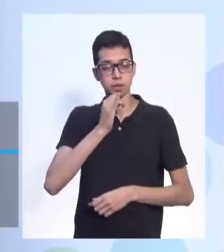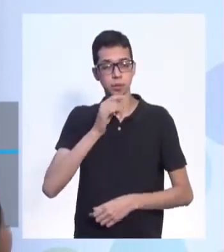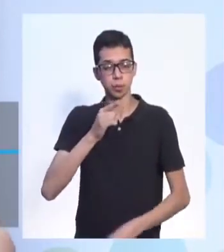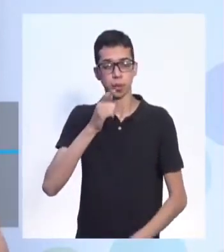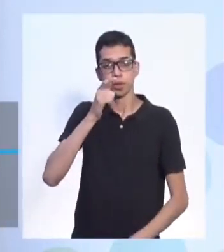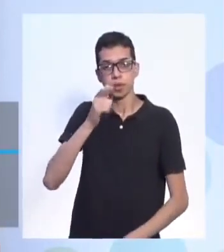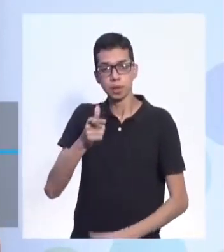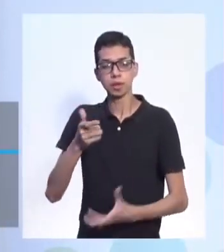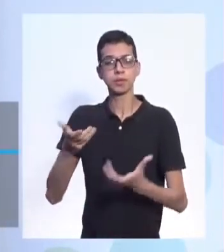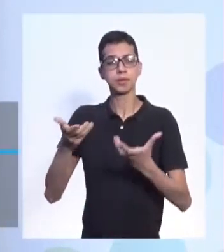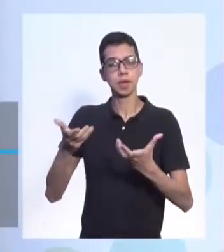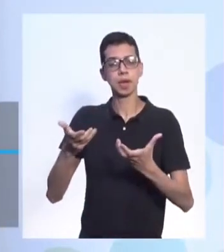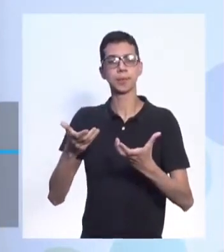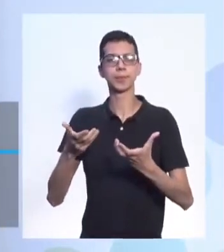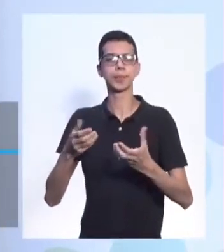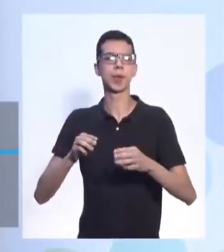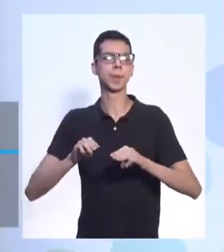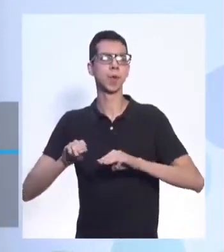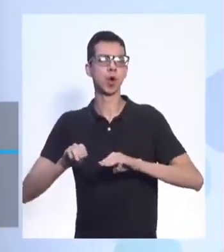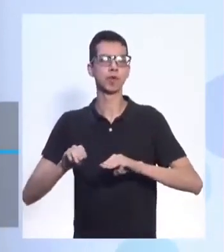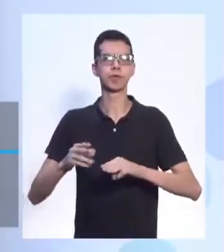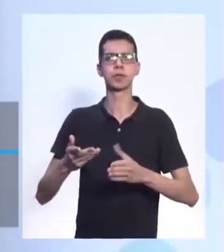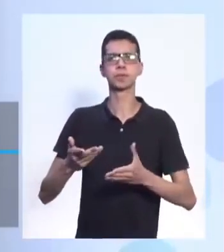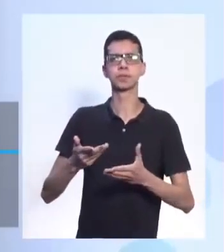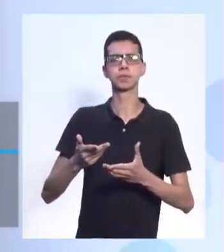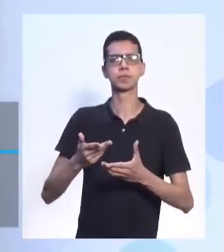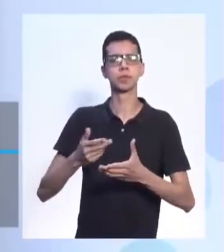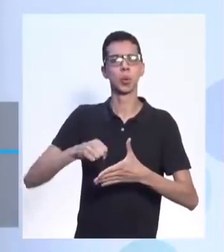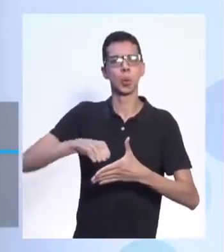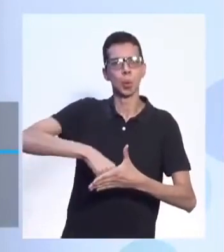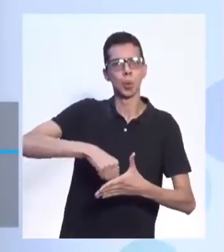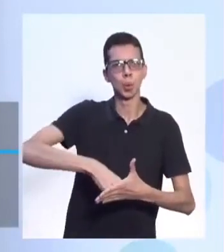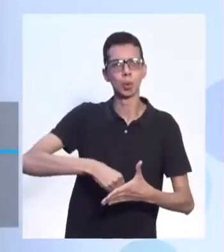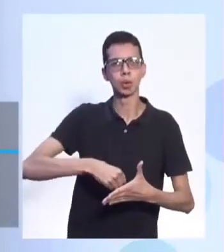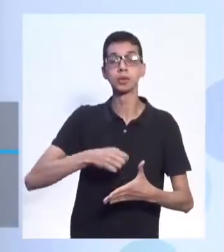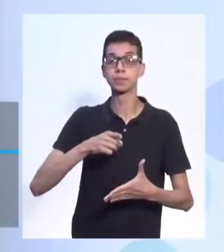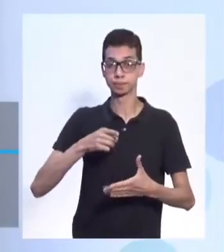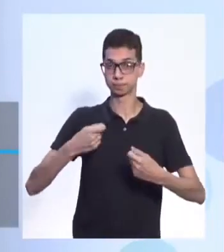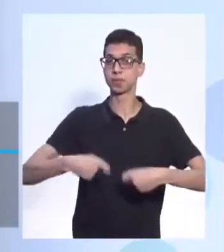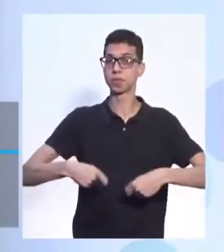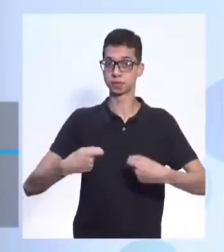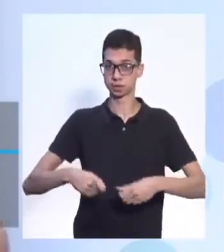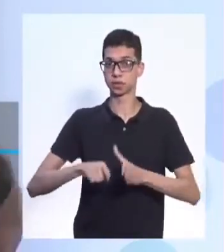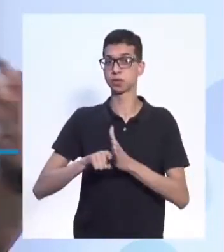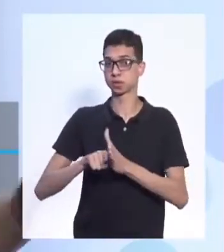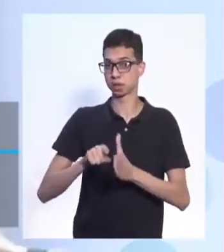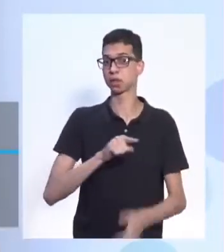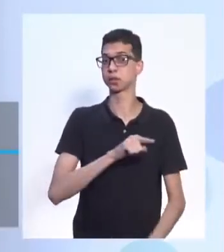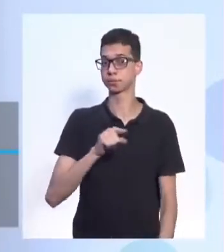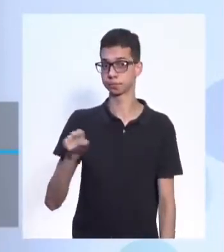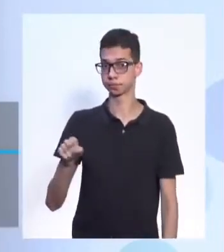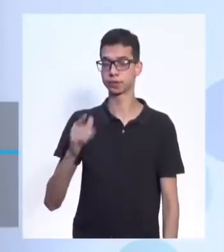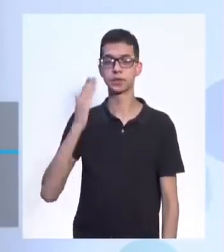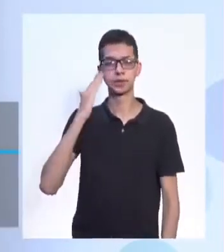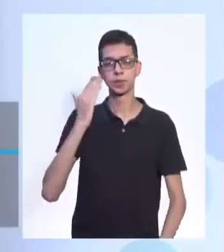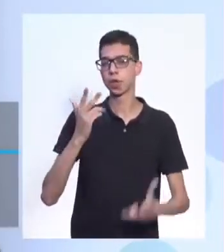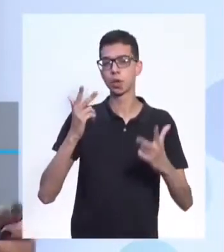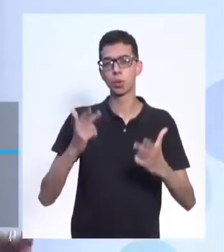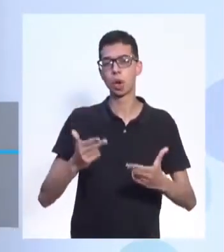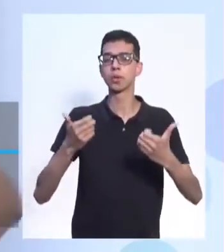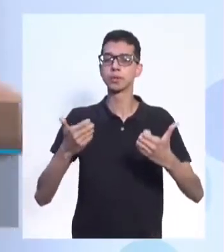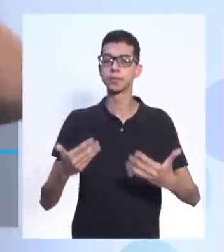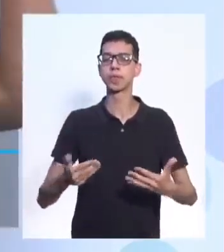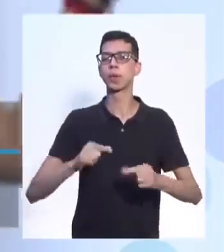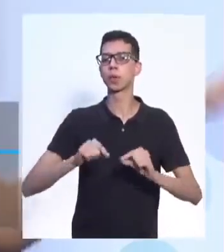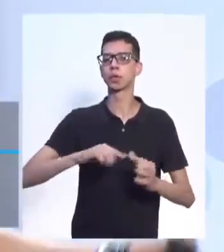que vocês deem uma olhada, vão atrás, porque é a mesma coisa quando a gente falou sobre os movimentos pela terra, pelos movimentos